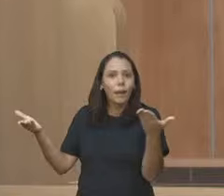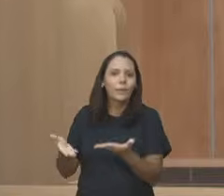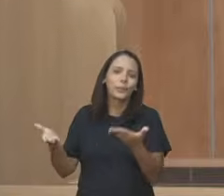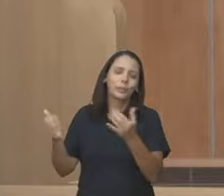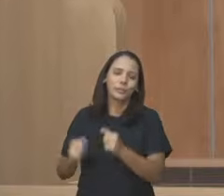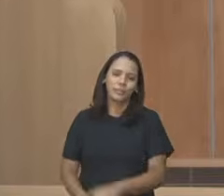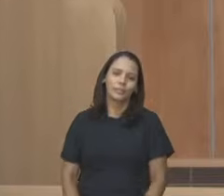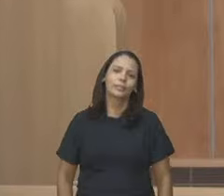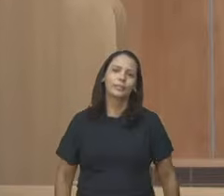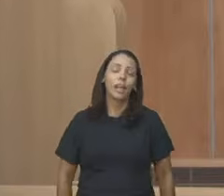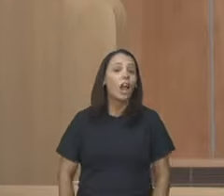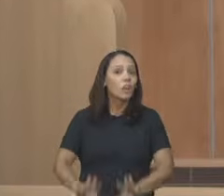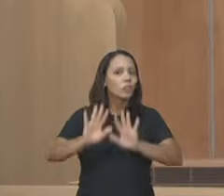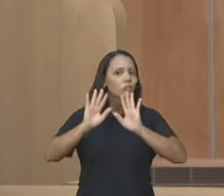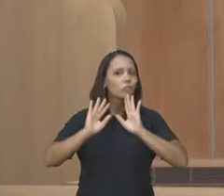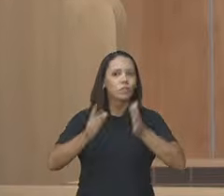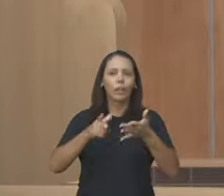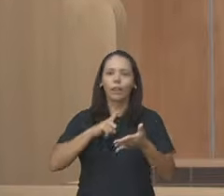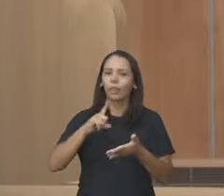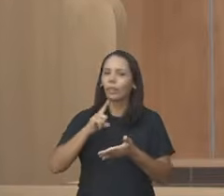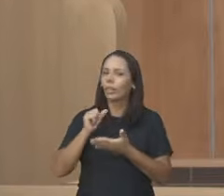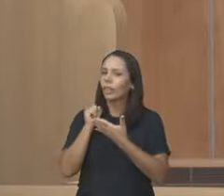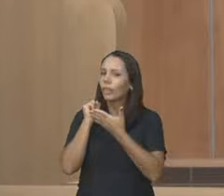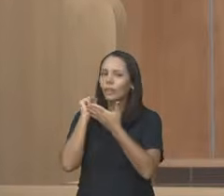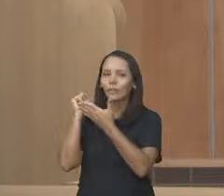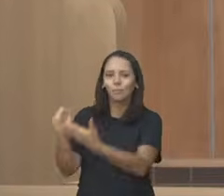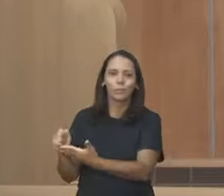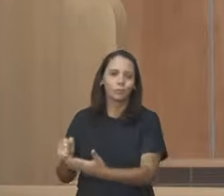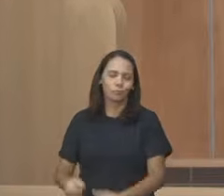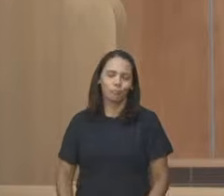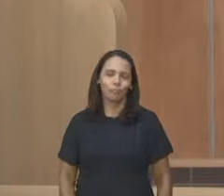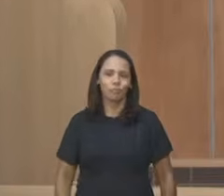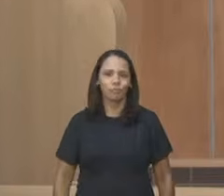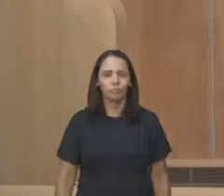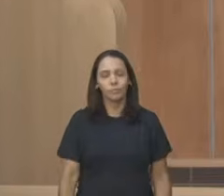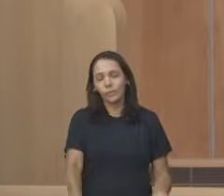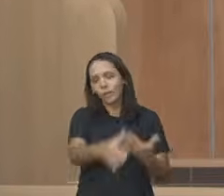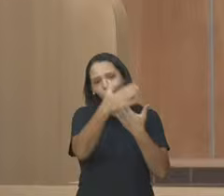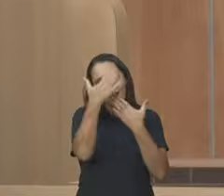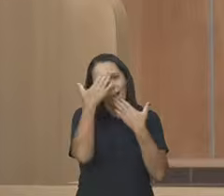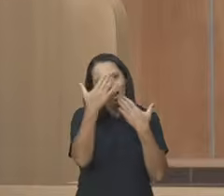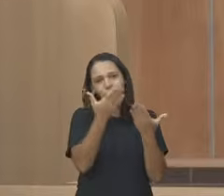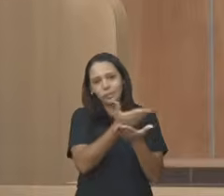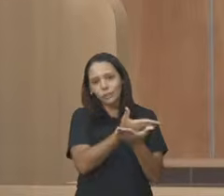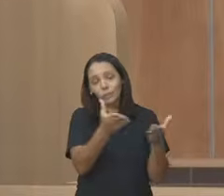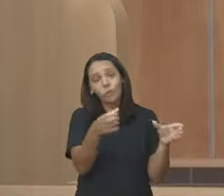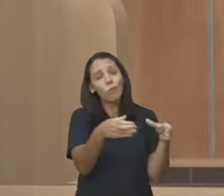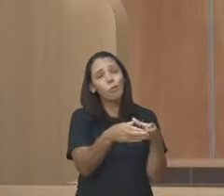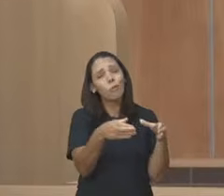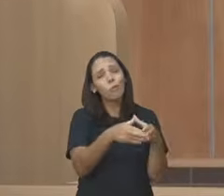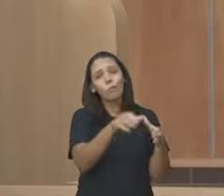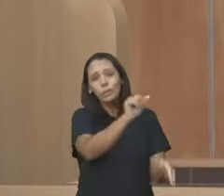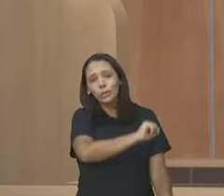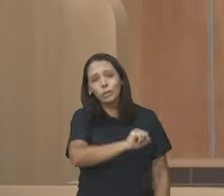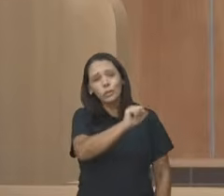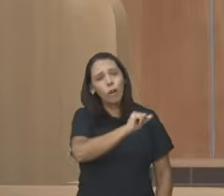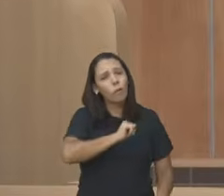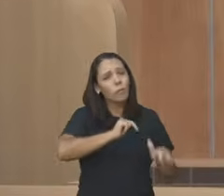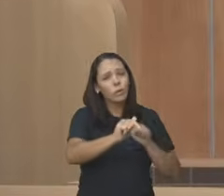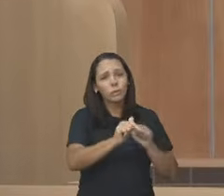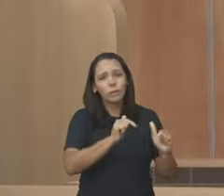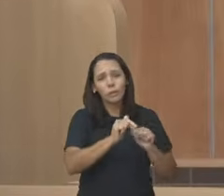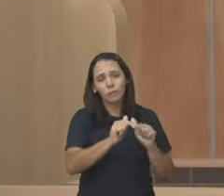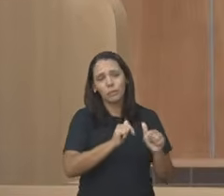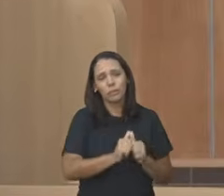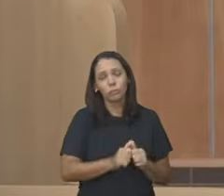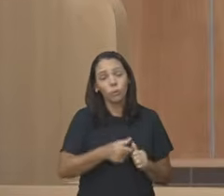todos vocês, gente, tá? Pelo trabalho que vocês vêm fazendo por Jacareí. Ontem mesmo nós conversamos com o nosso prefeito sobre